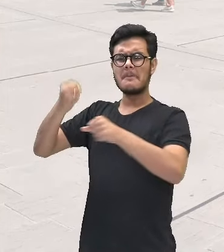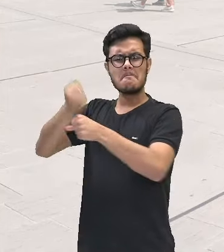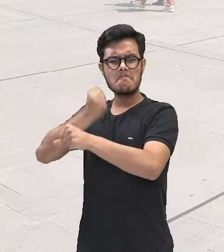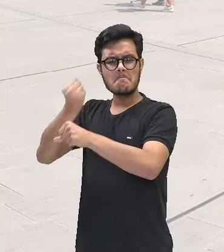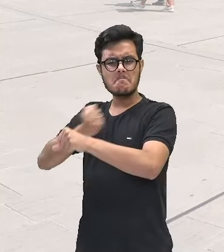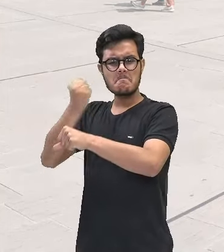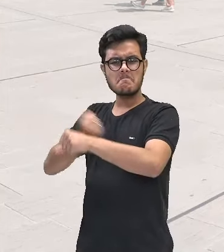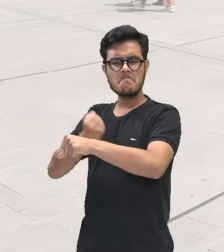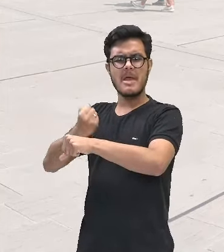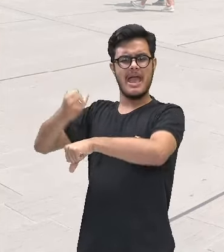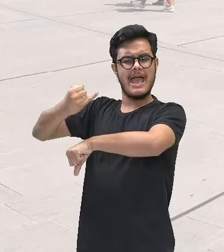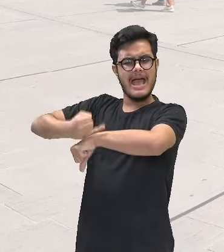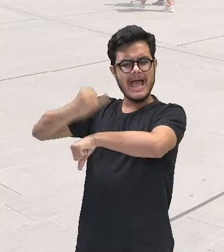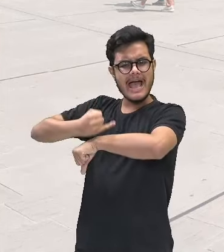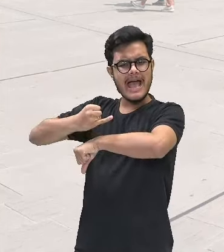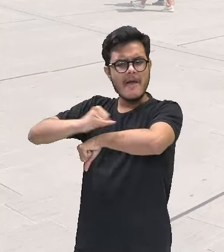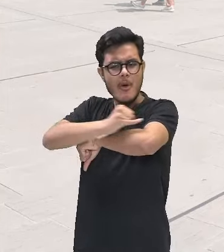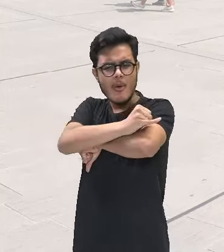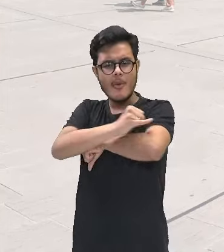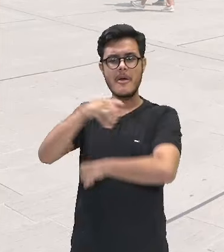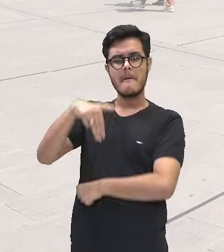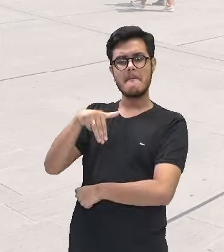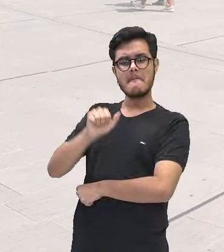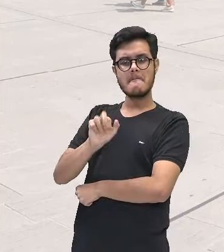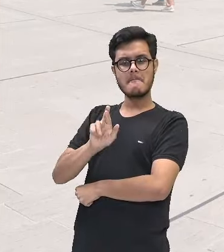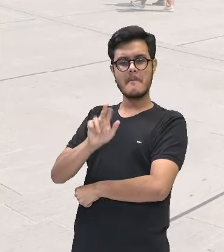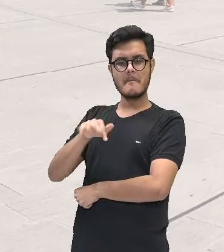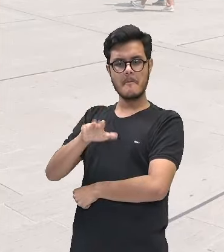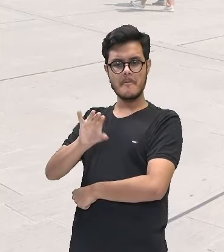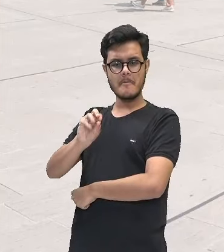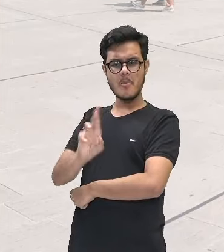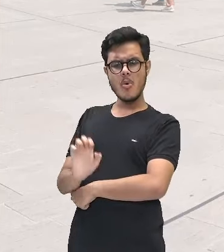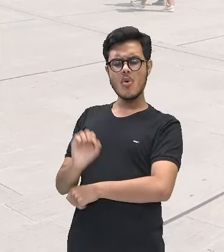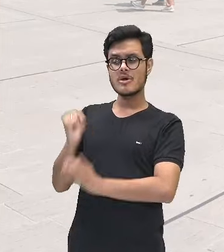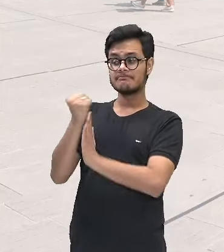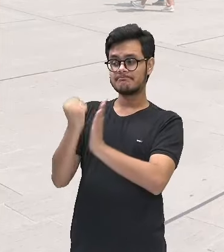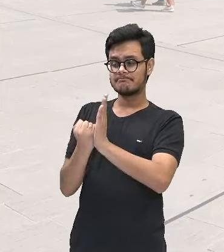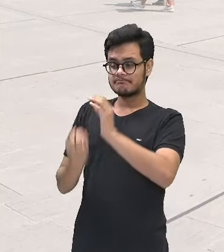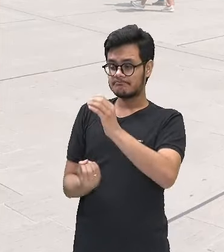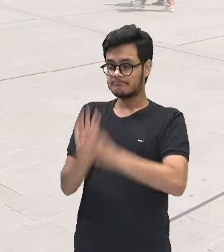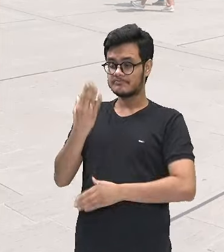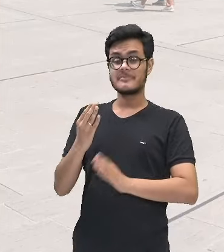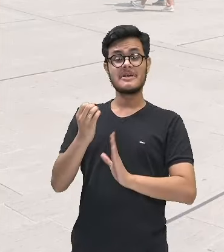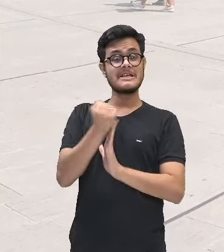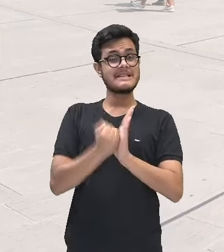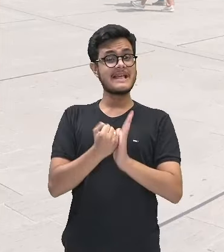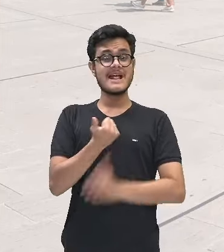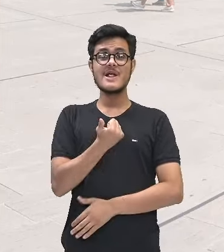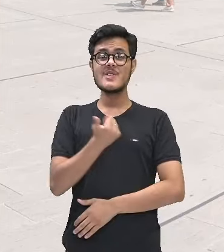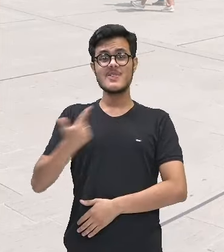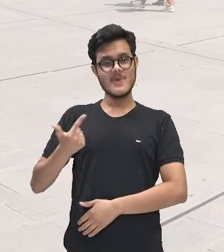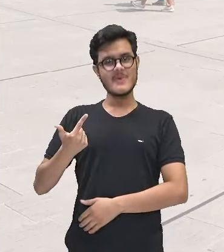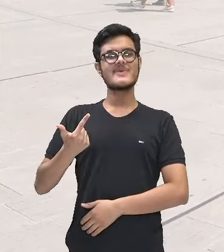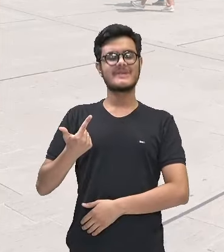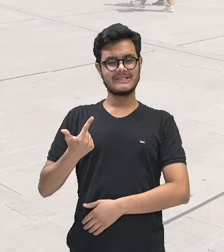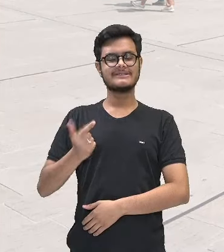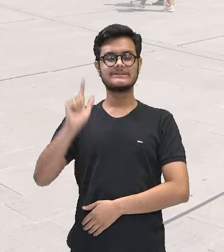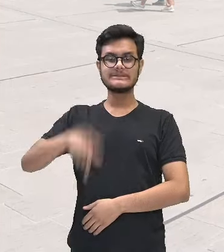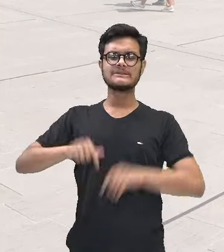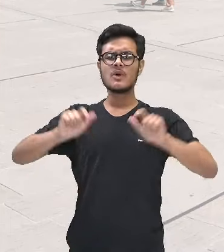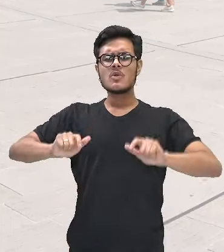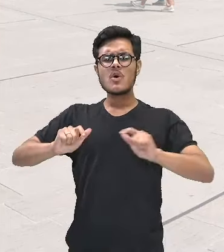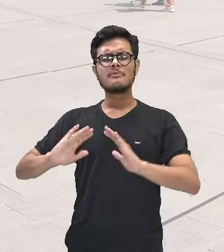que tem em sua fachada. A datação da sua construção é por volta do século XII. E esta igreja, esta